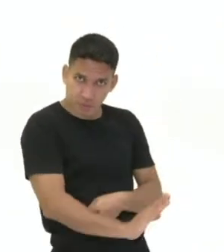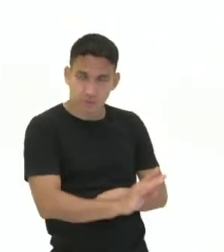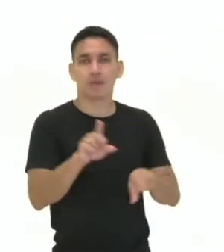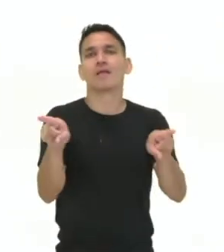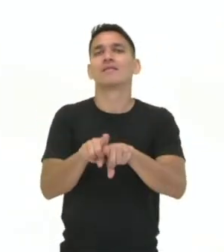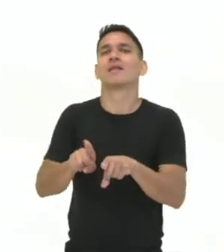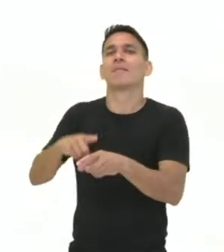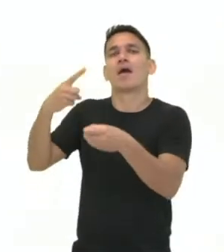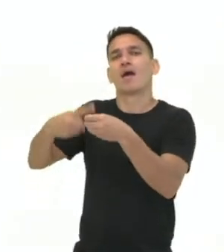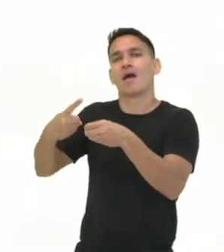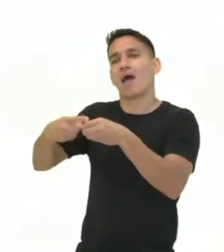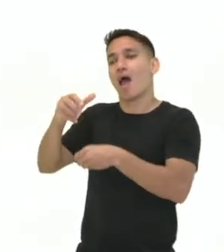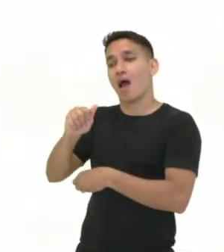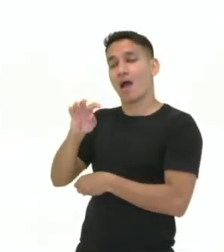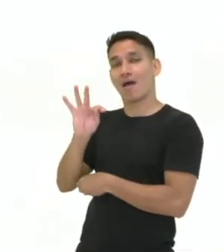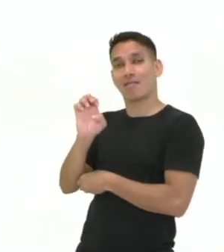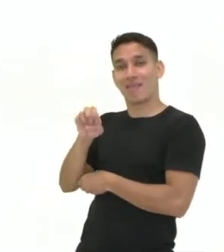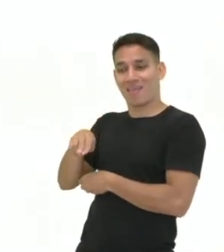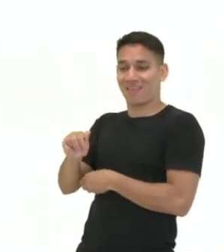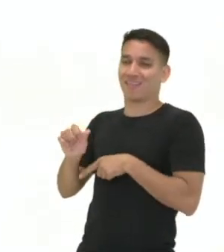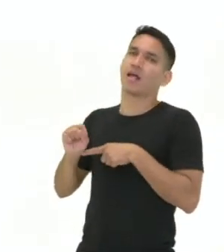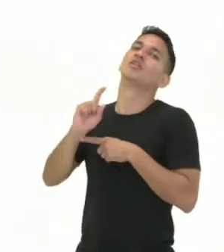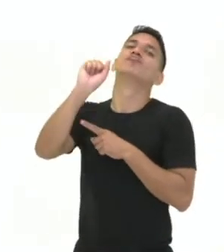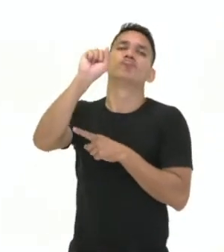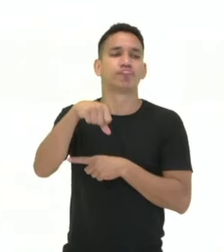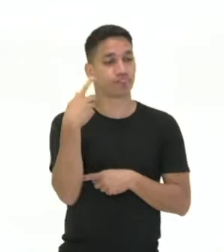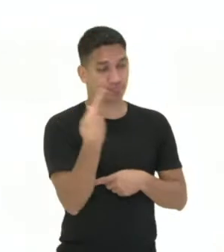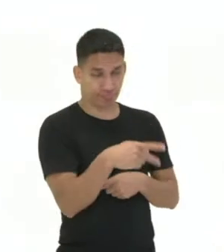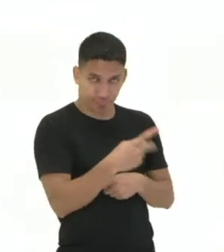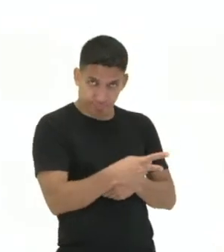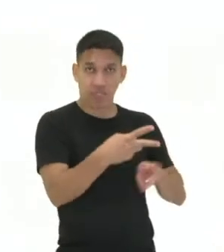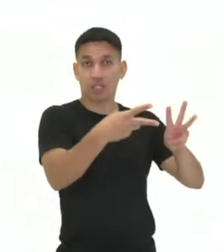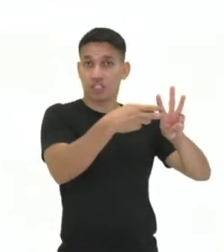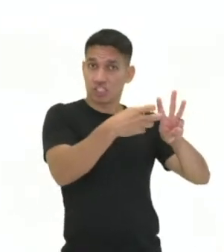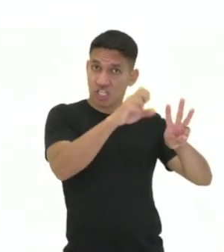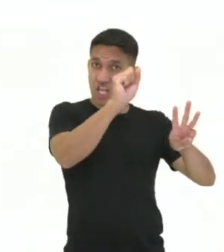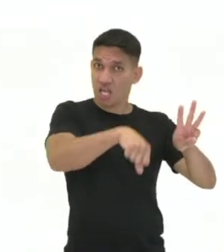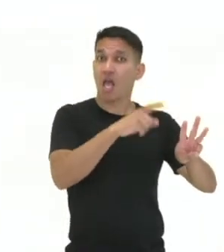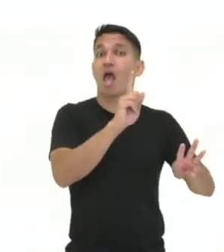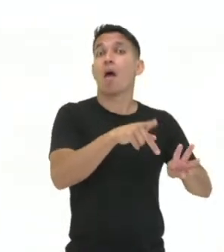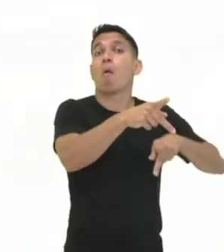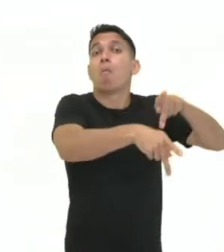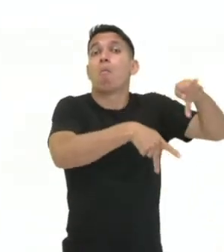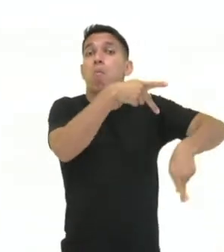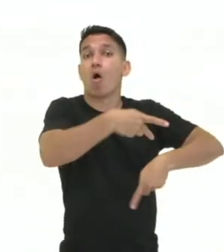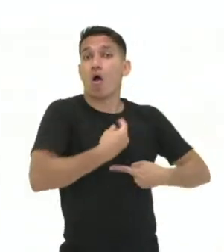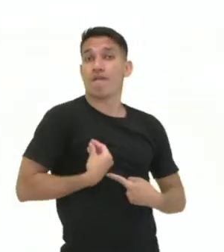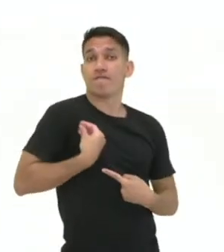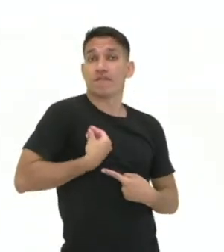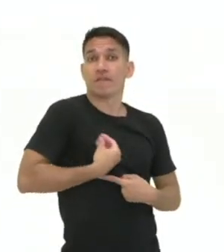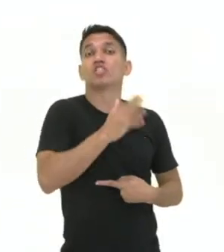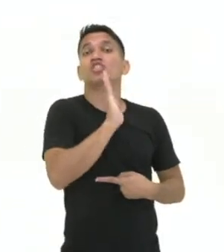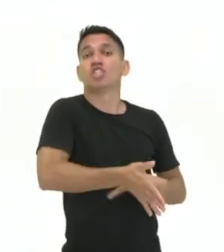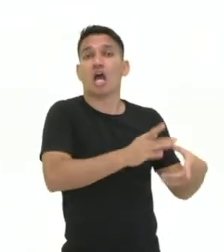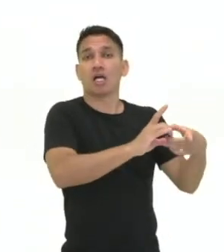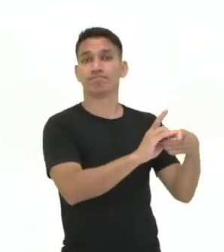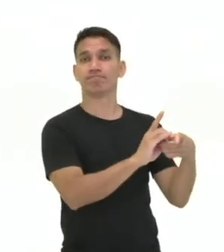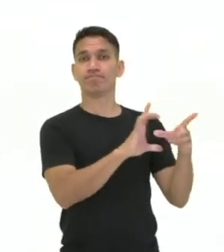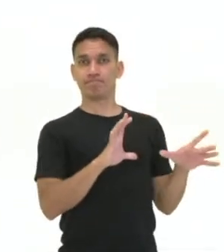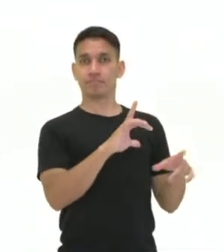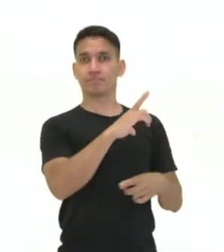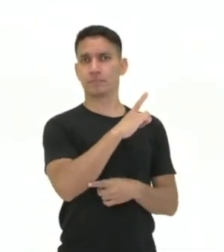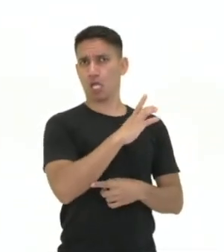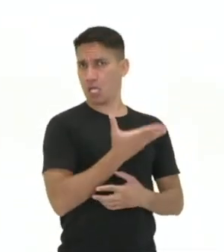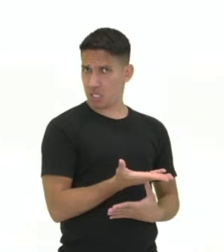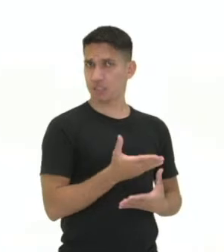cidade ateniense. Sim, os Guarani são considerados povos que viviam de forma democrática.